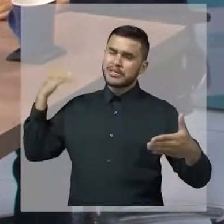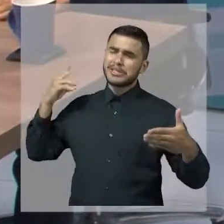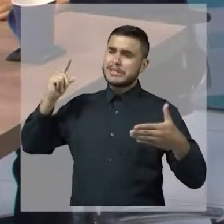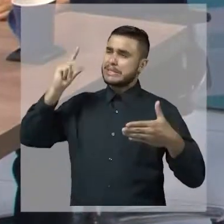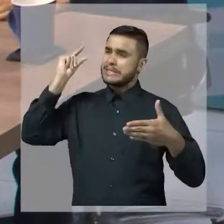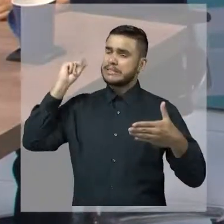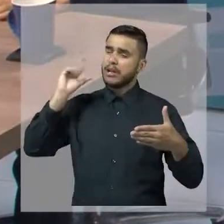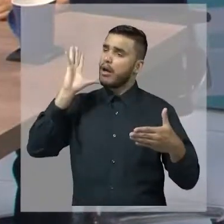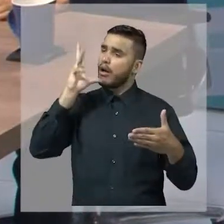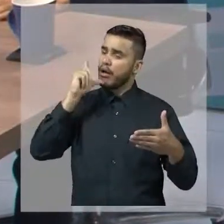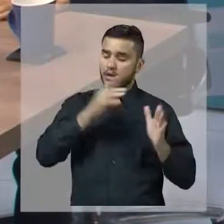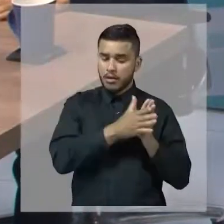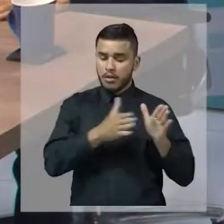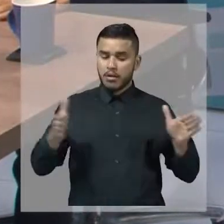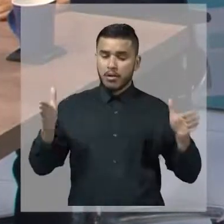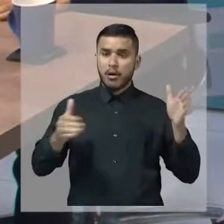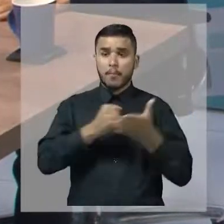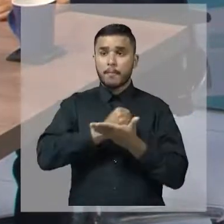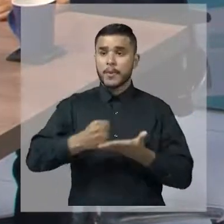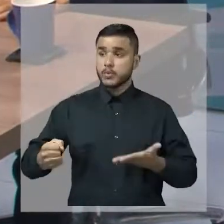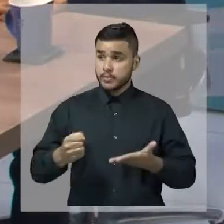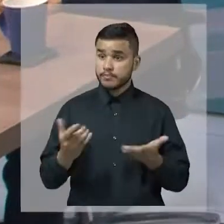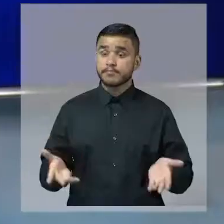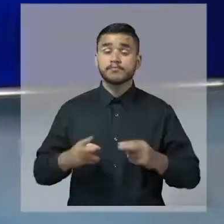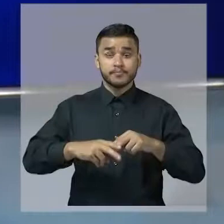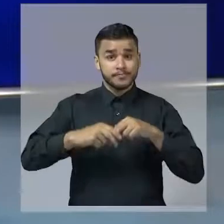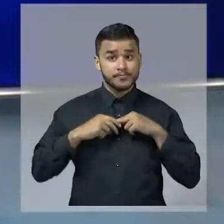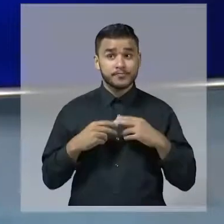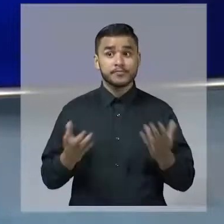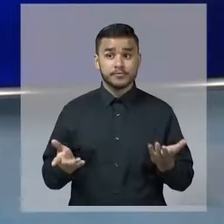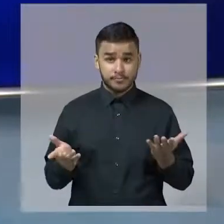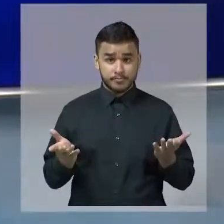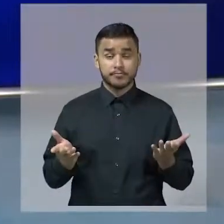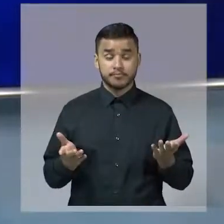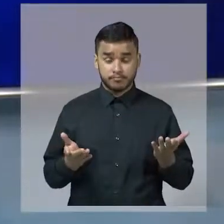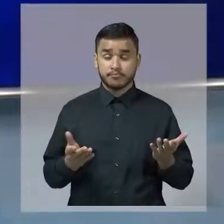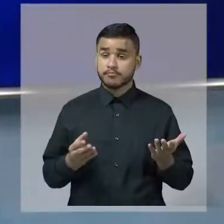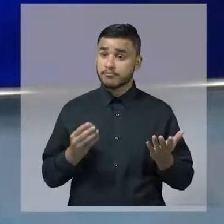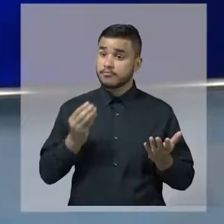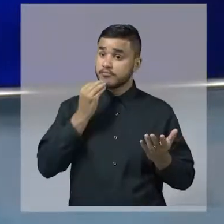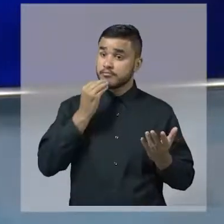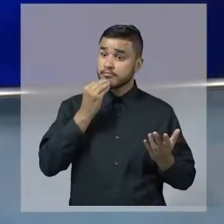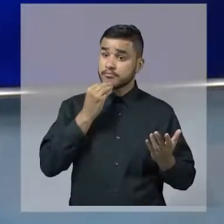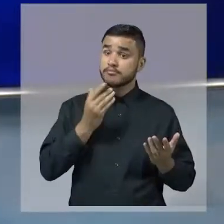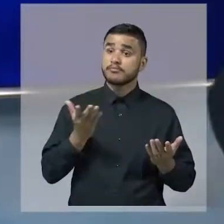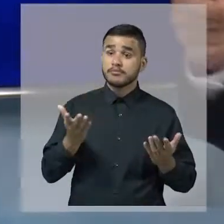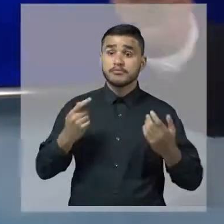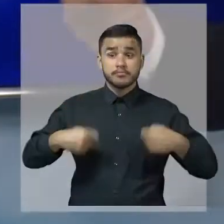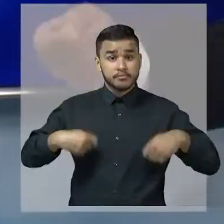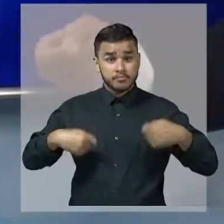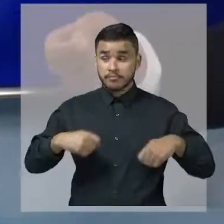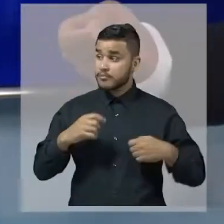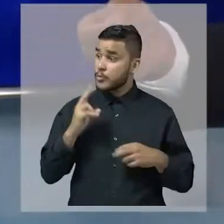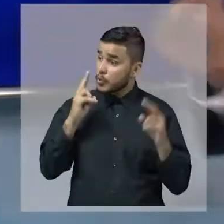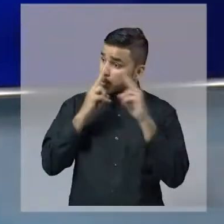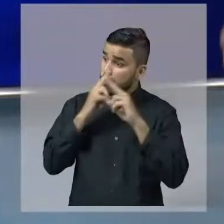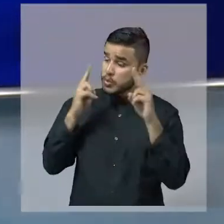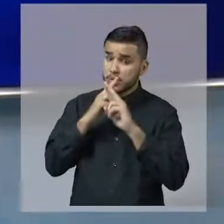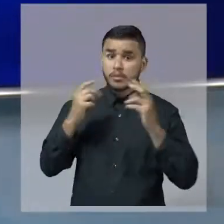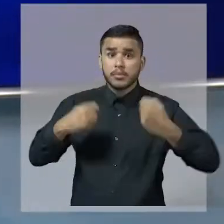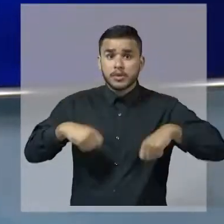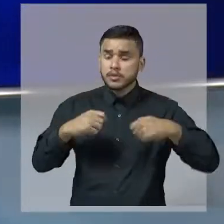pela lentidão tradicional da justiça como um todo, e a eleitoral não é diferente, e pela urgência que se tem